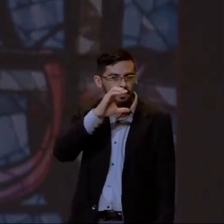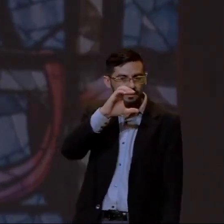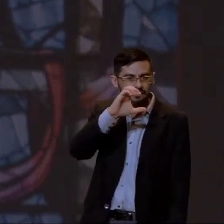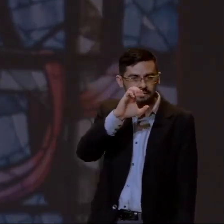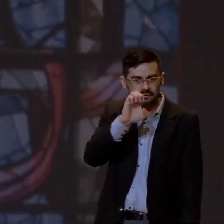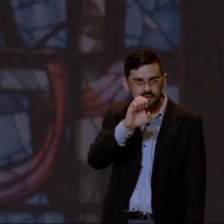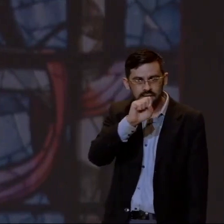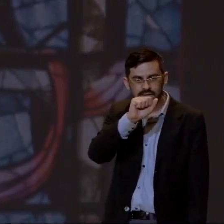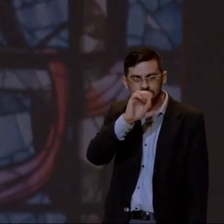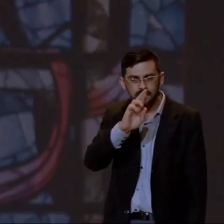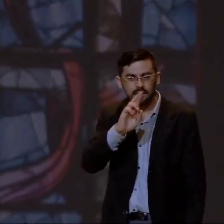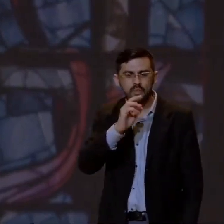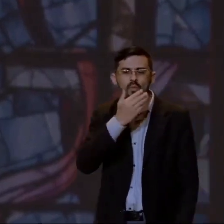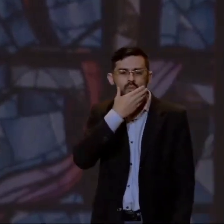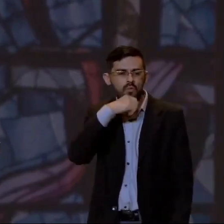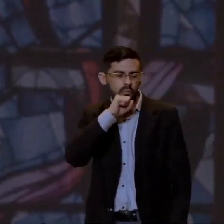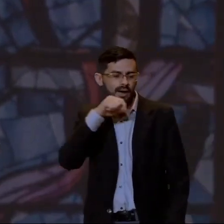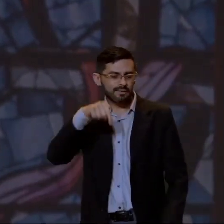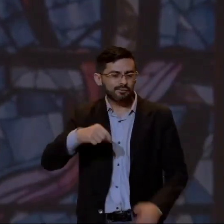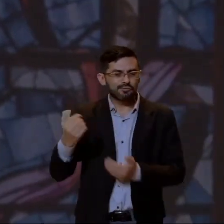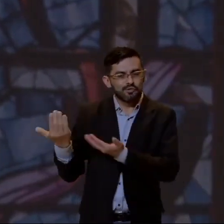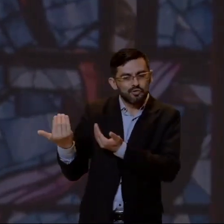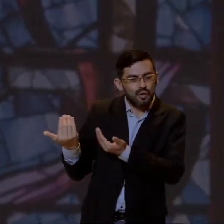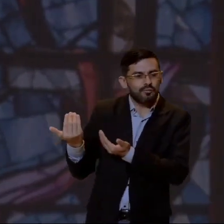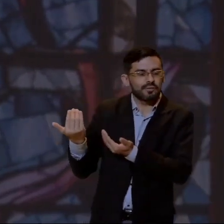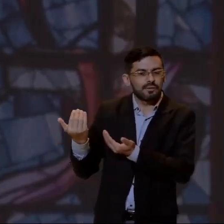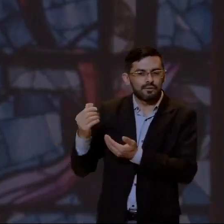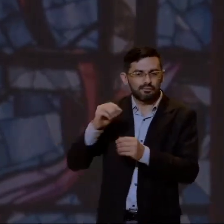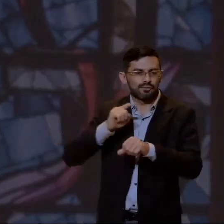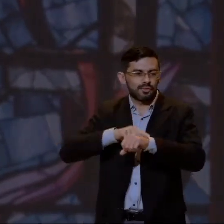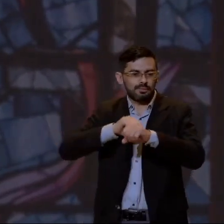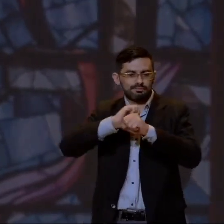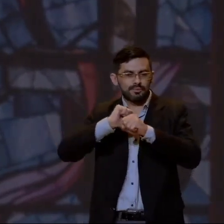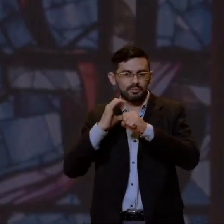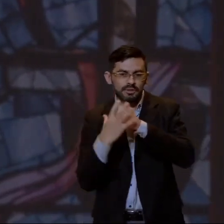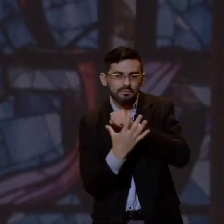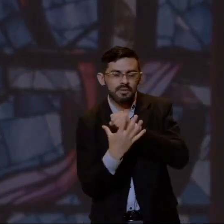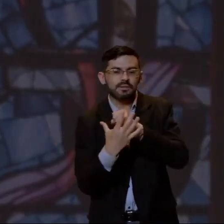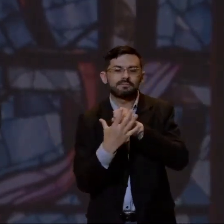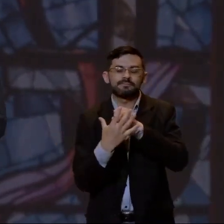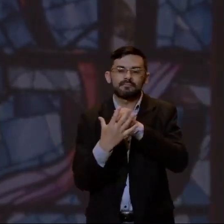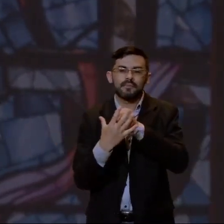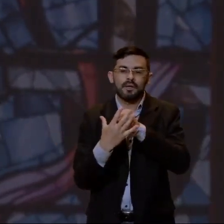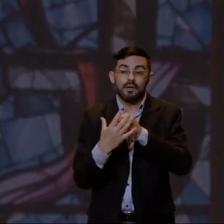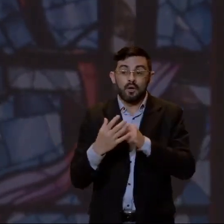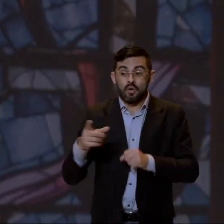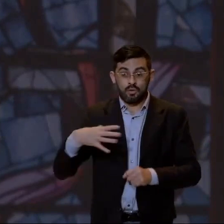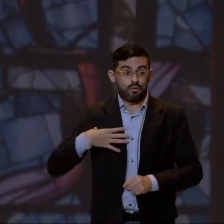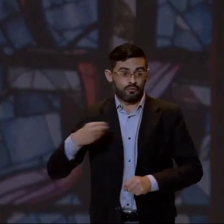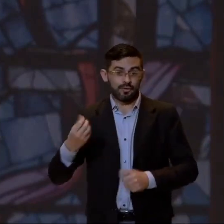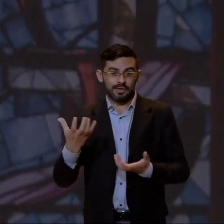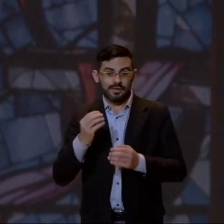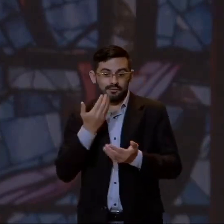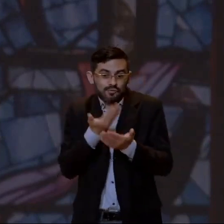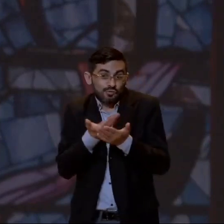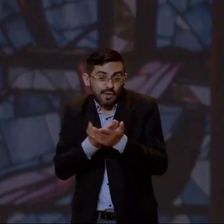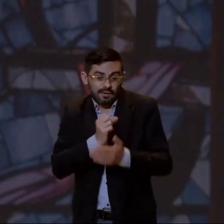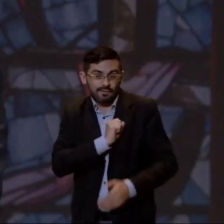jovem aqui durante a pandemia, não aqui nessa igreja, mas um pai de um jovem durante a pandemia, seu filho queria fazer